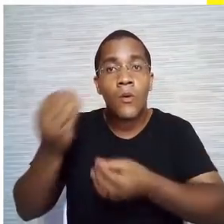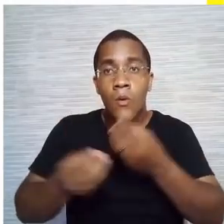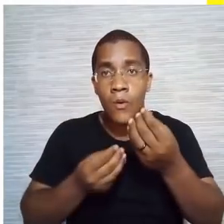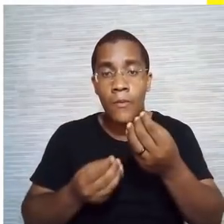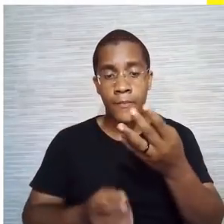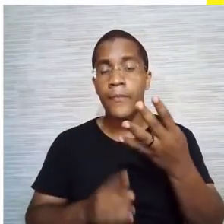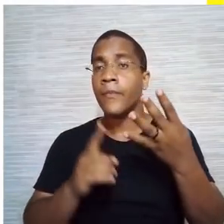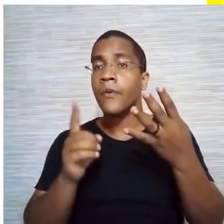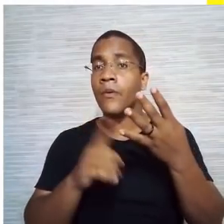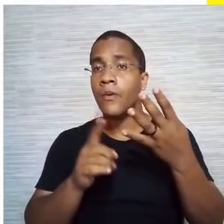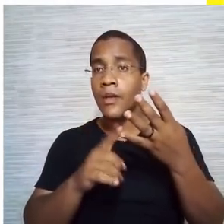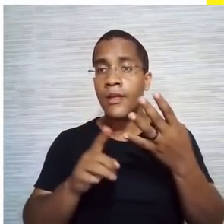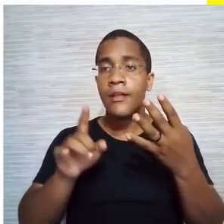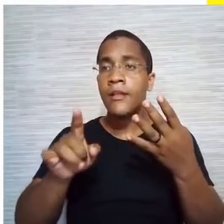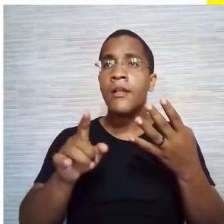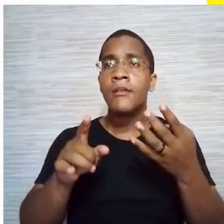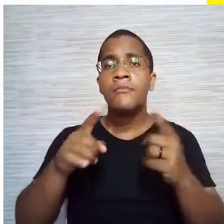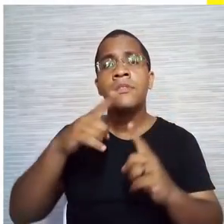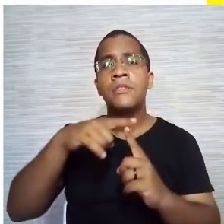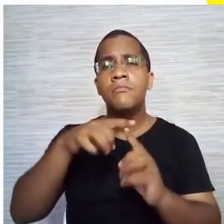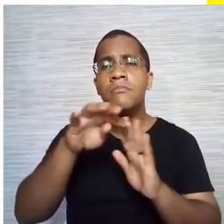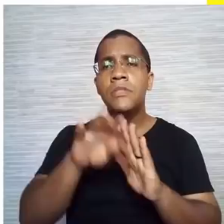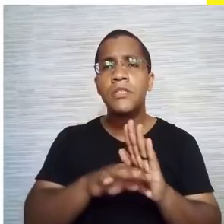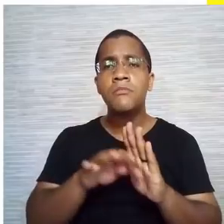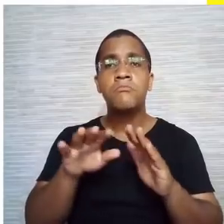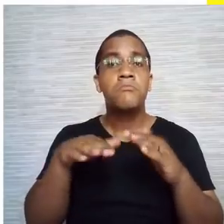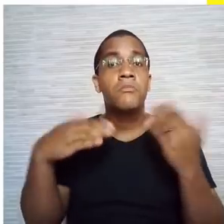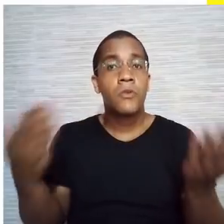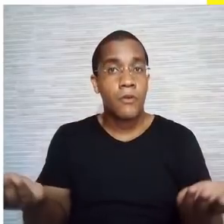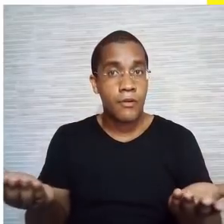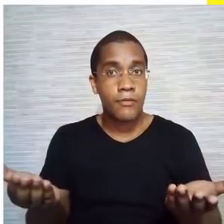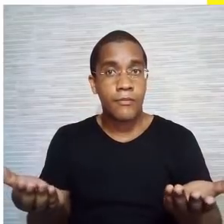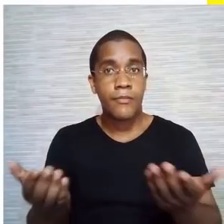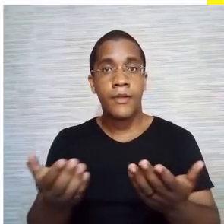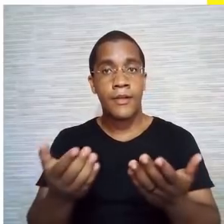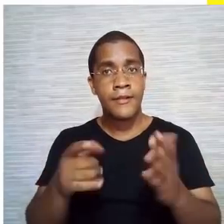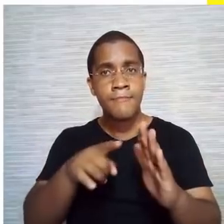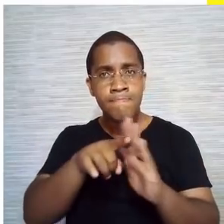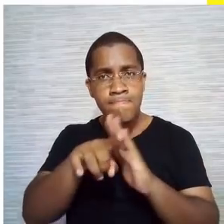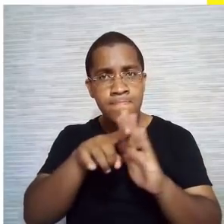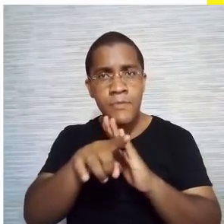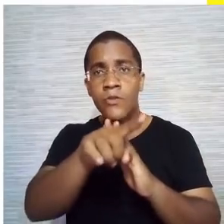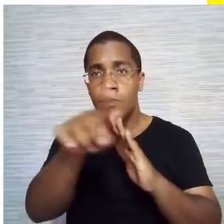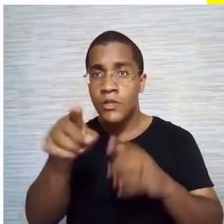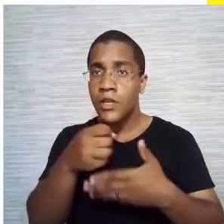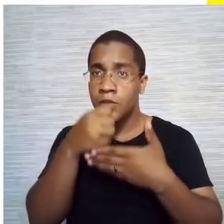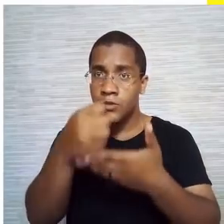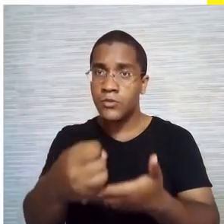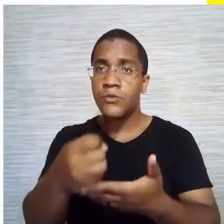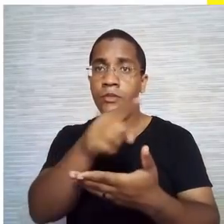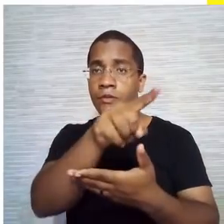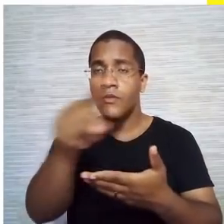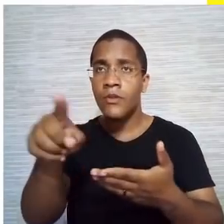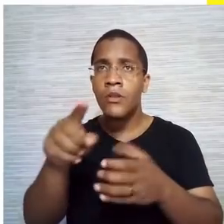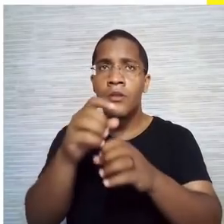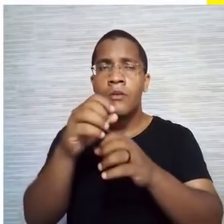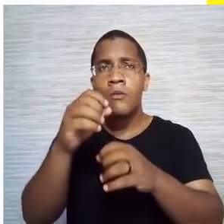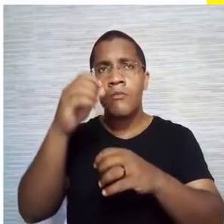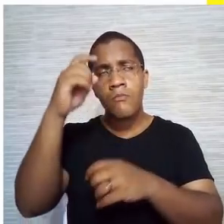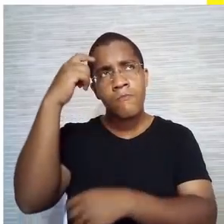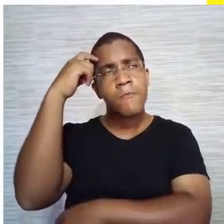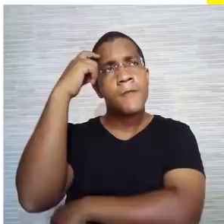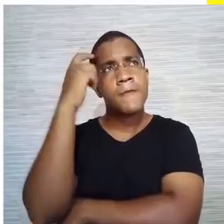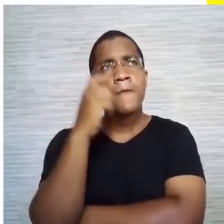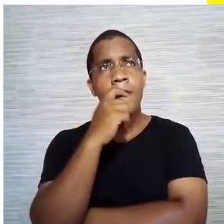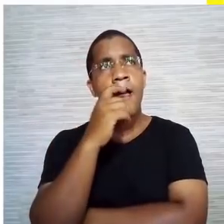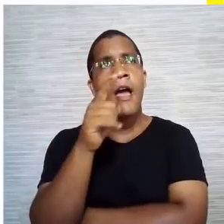gênero utilizar? Essas perguntas podem ajudar justamente você, estudante, a se debruçar